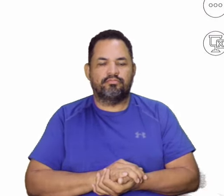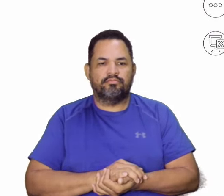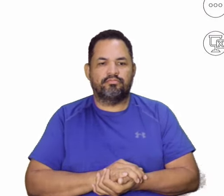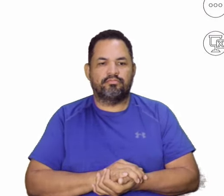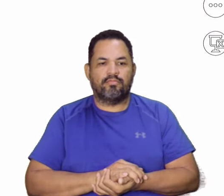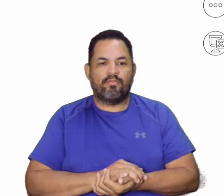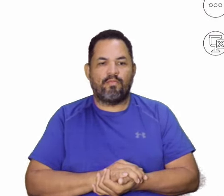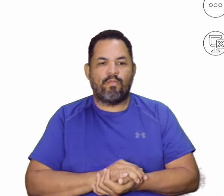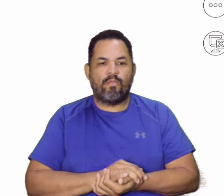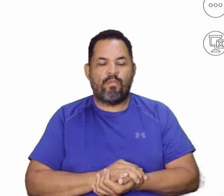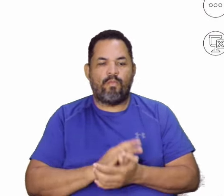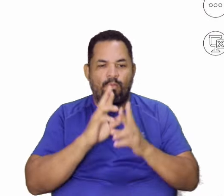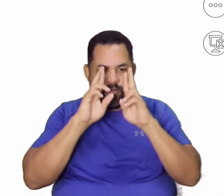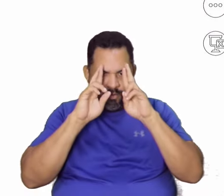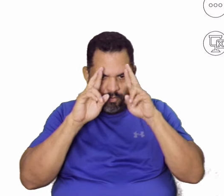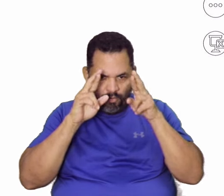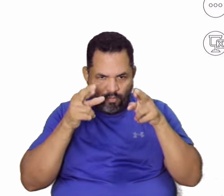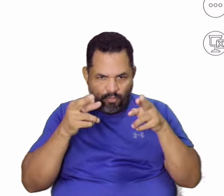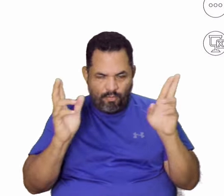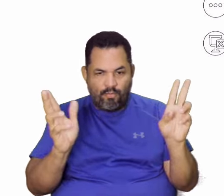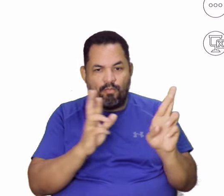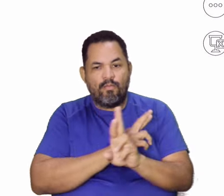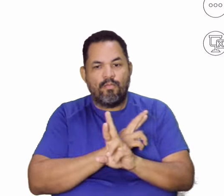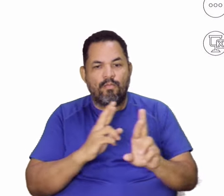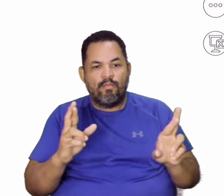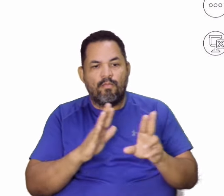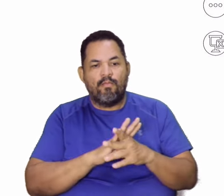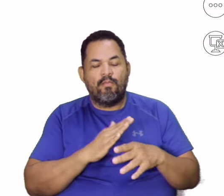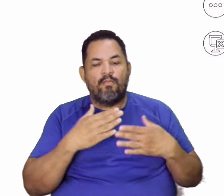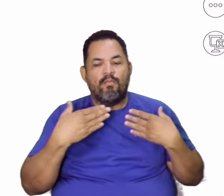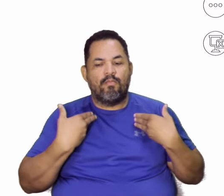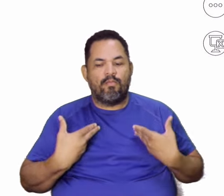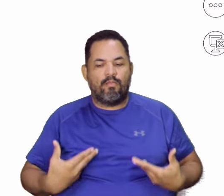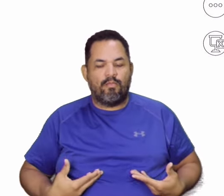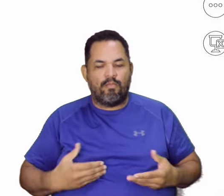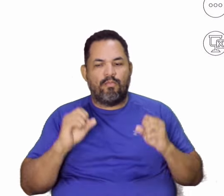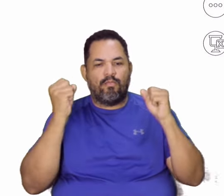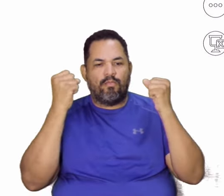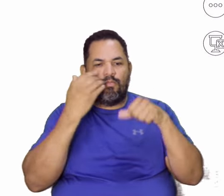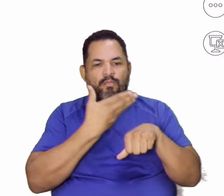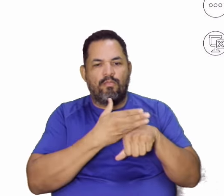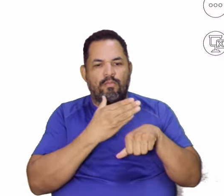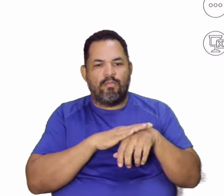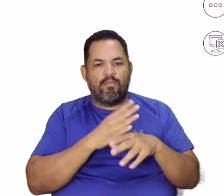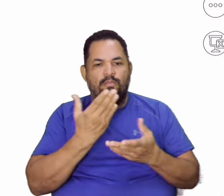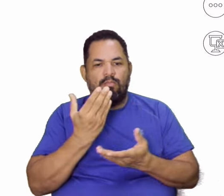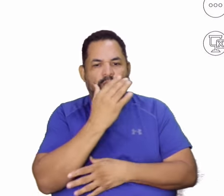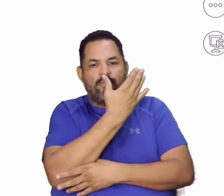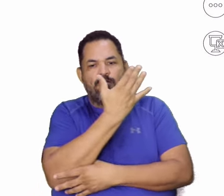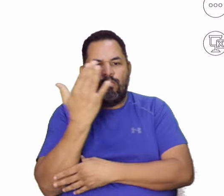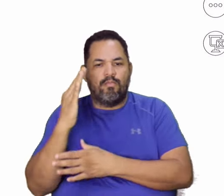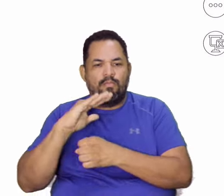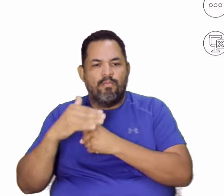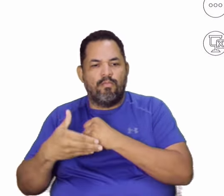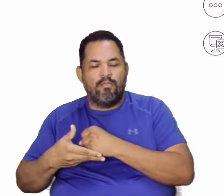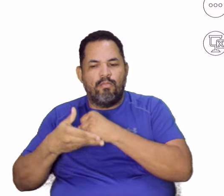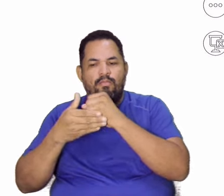considerando considerando a relação entre as práticas corporais na natureza e